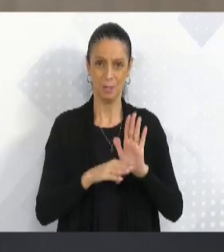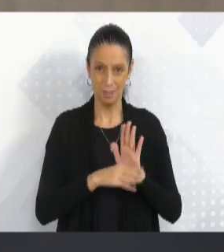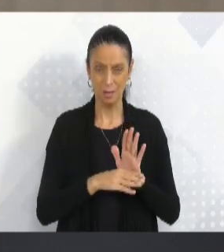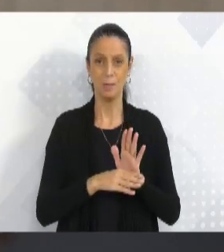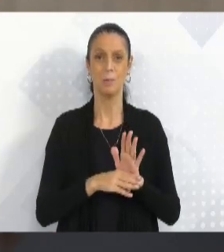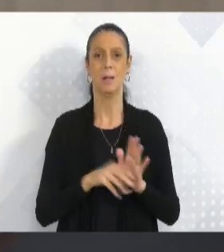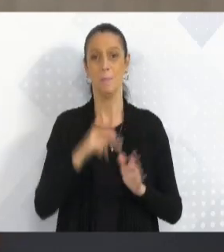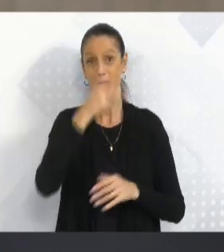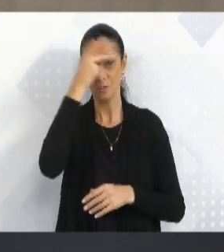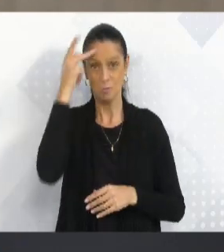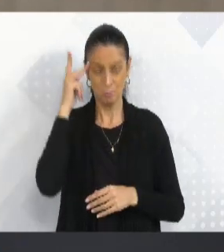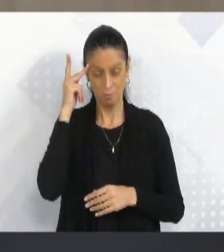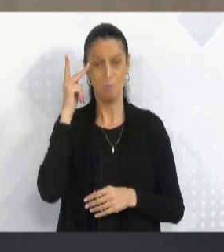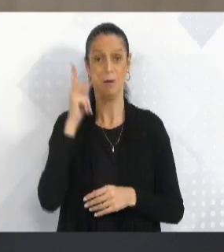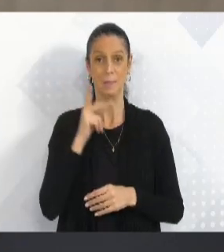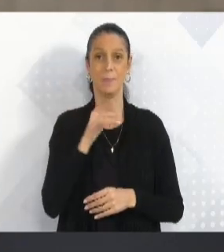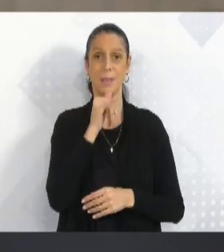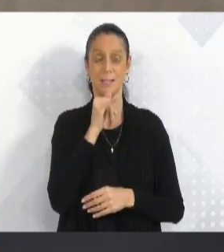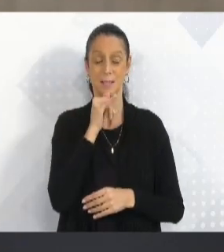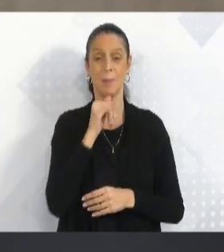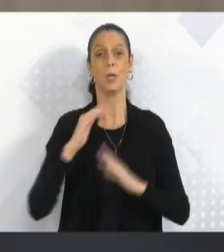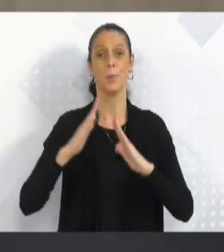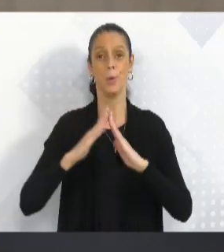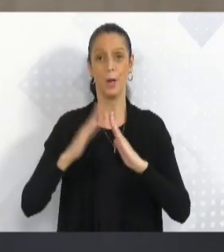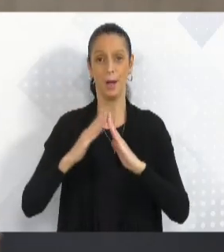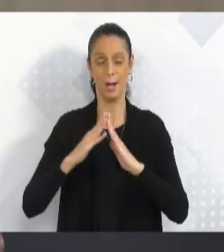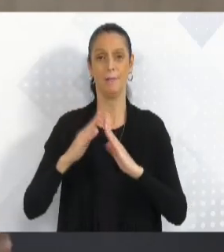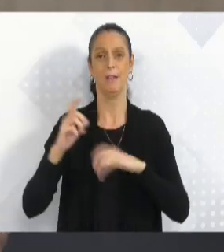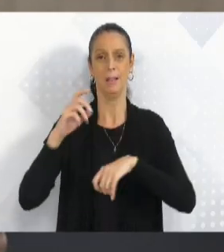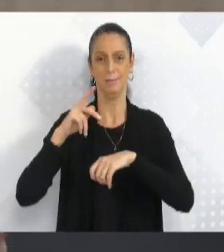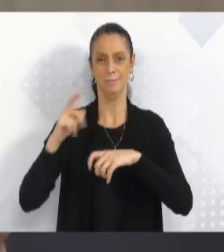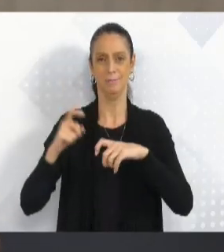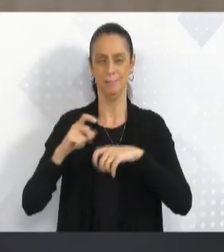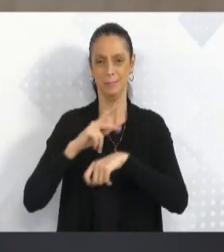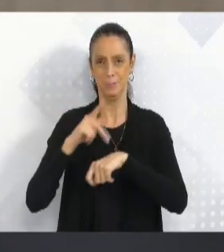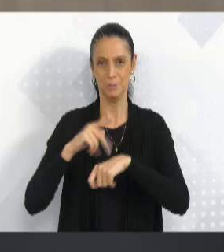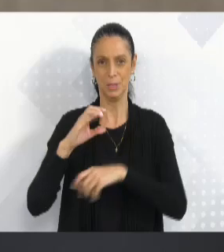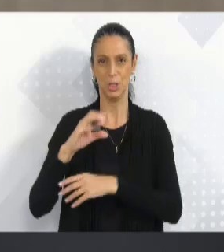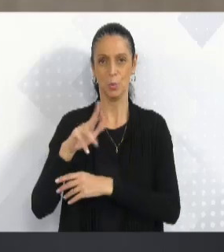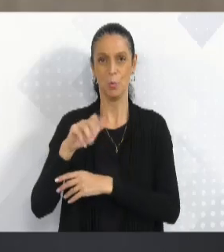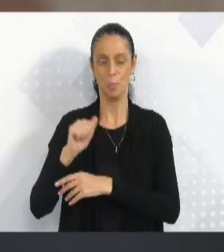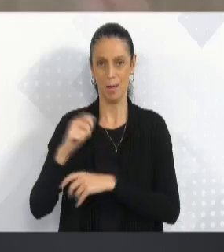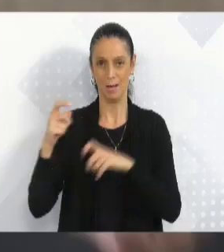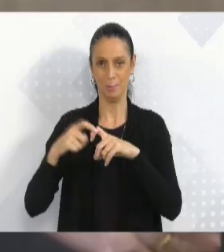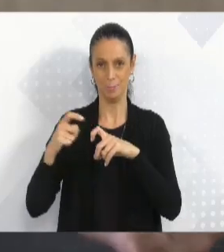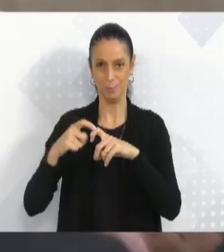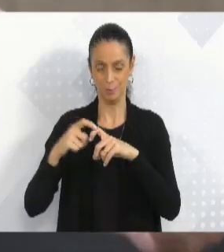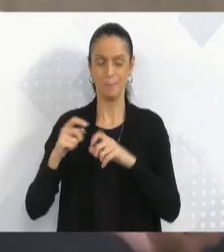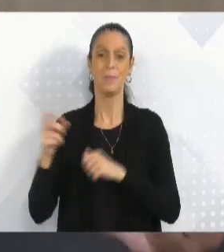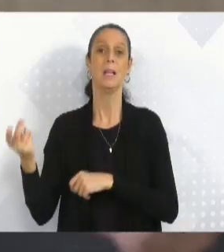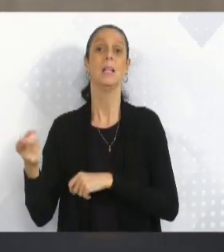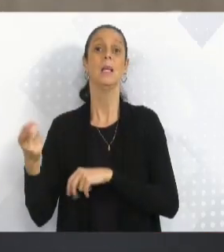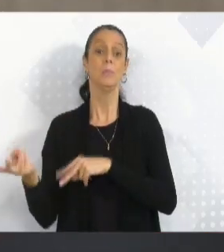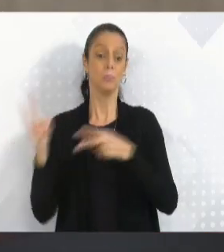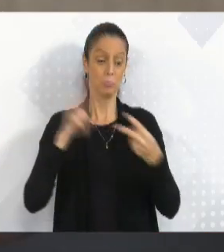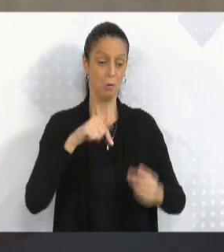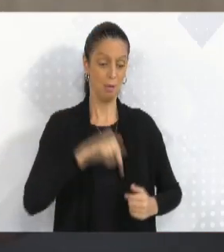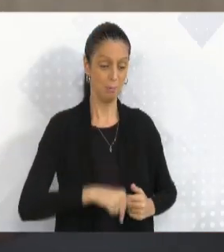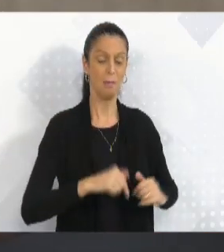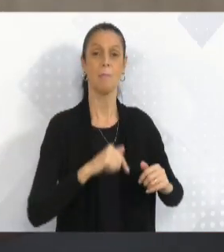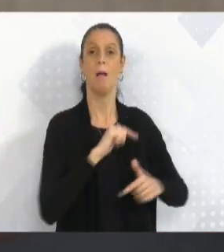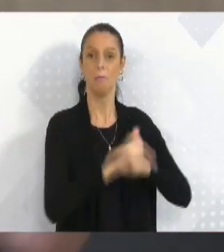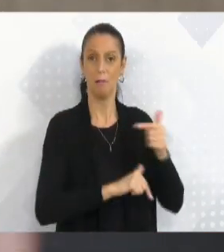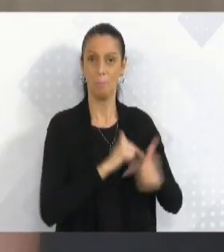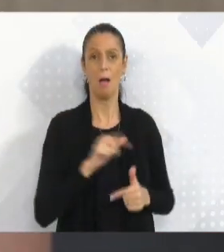mais médicos onde os trabalhadores saiu de Cuba e não poderiam sair não eram livres e remunerava o governo ditatorial de Cuba também